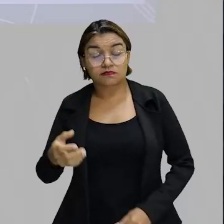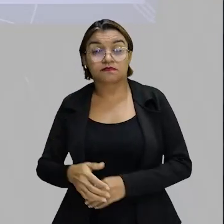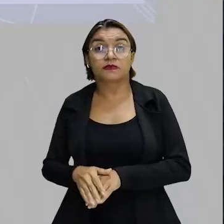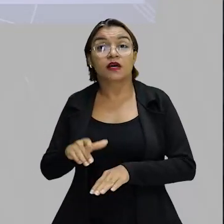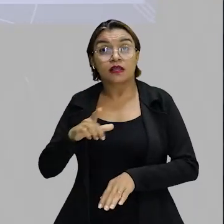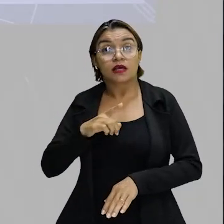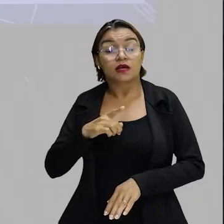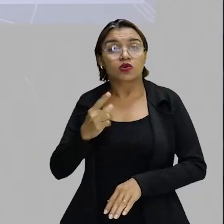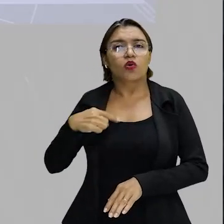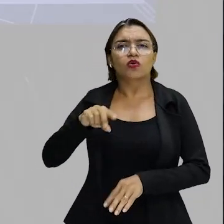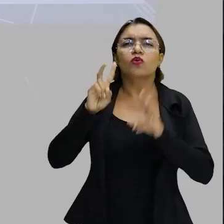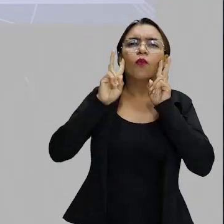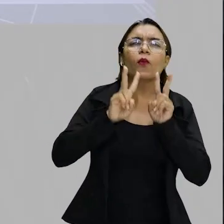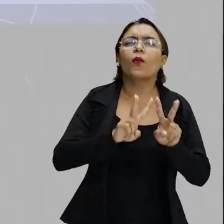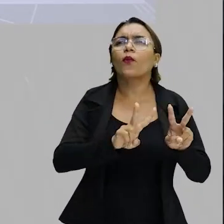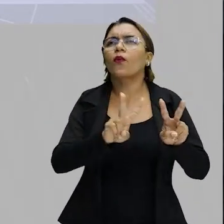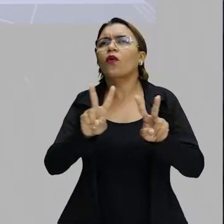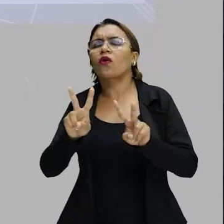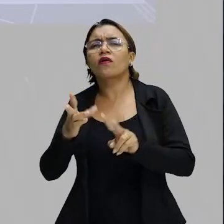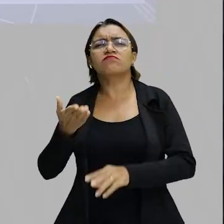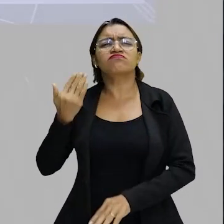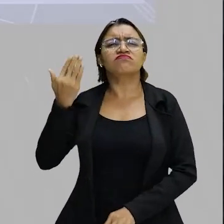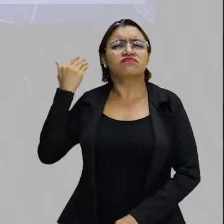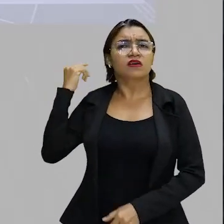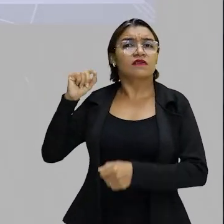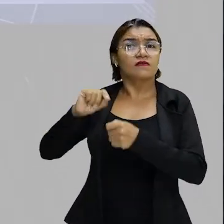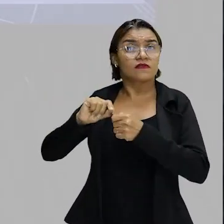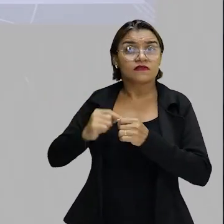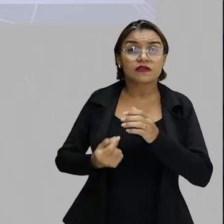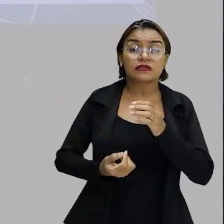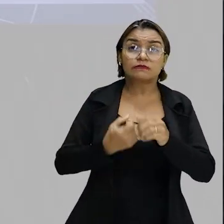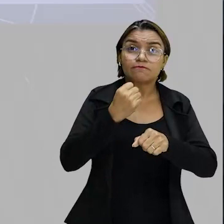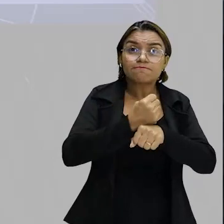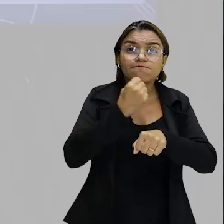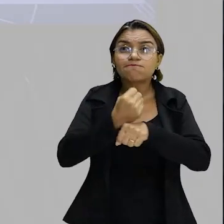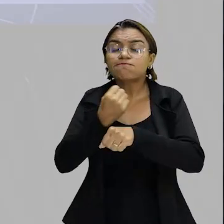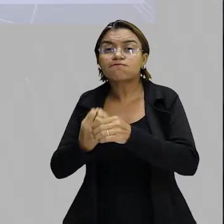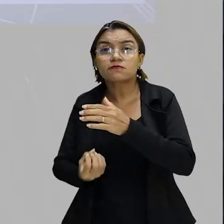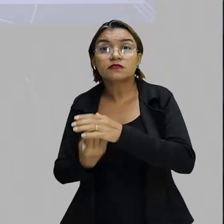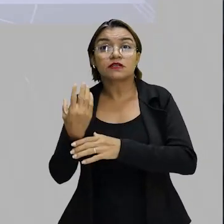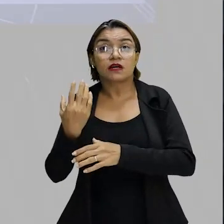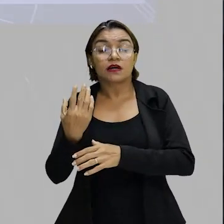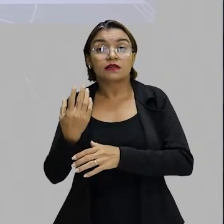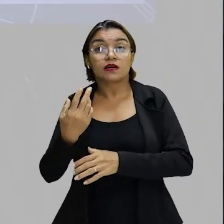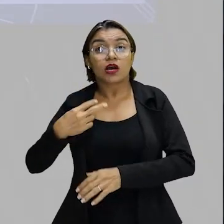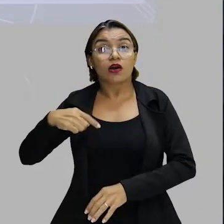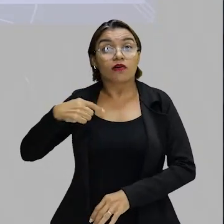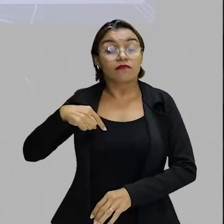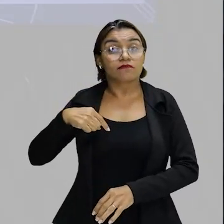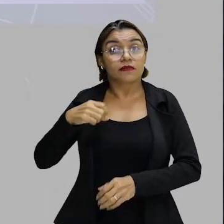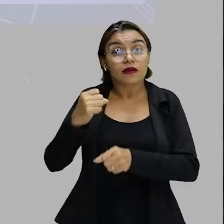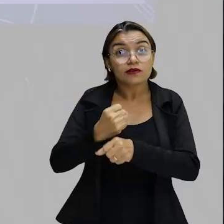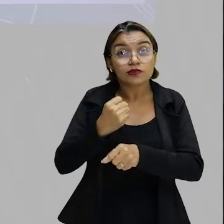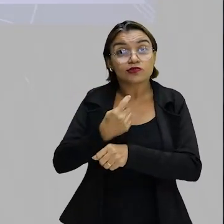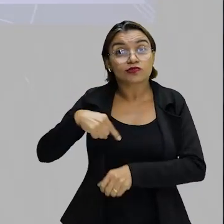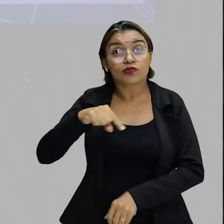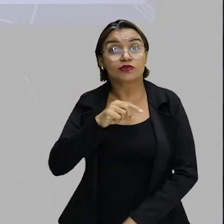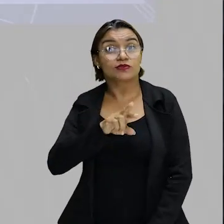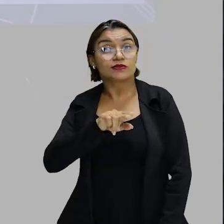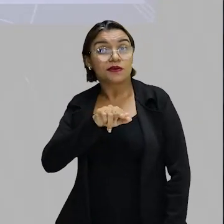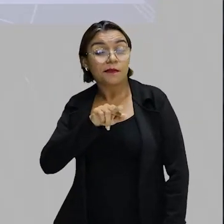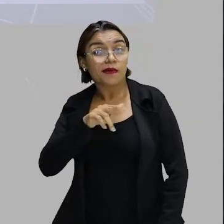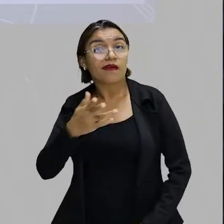muita contribuição, a gente olha aquilo ali, foram feitas, né, as obras foram feitas pelos nossos irmãos, pelos nossos